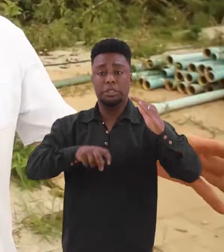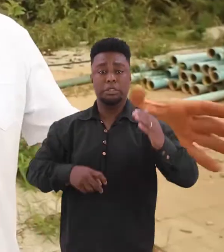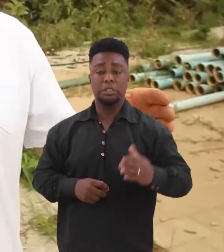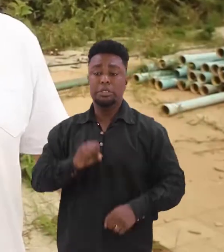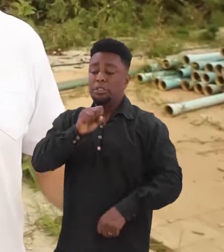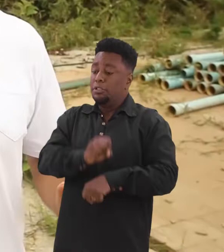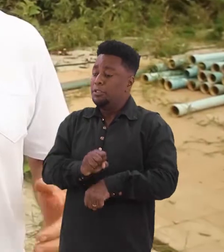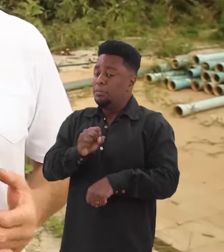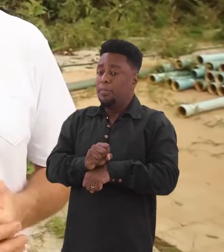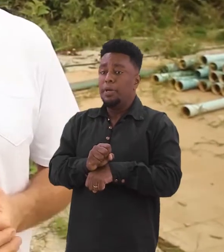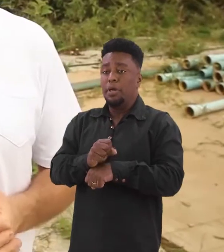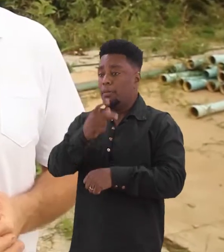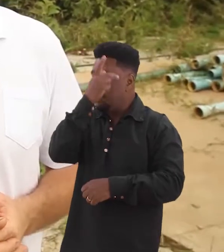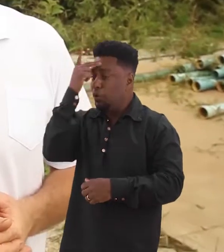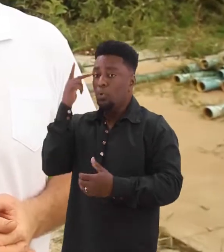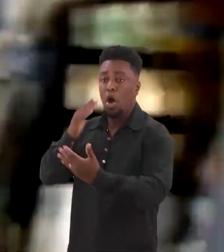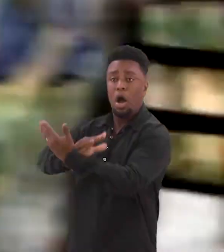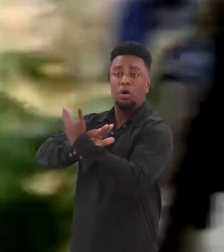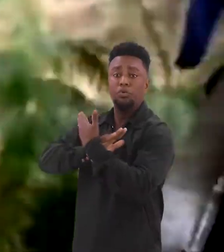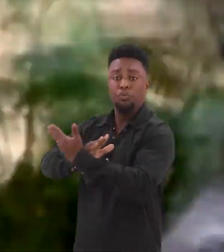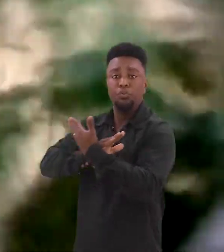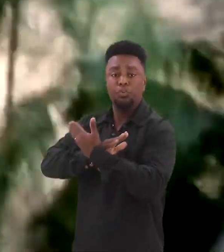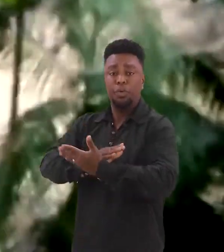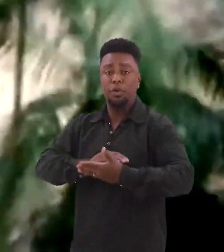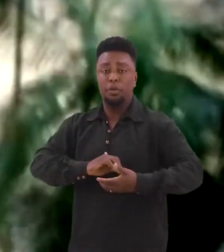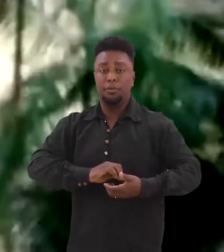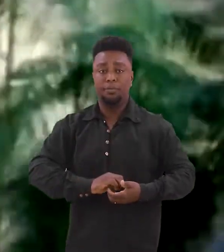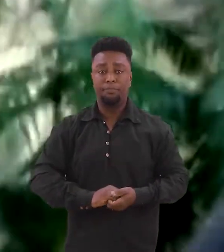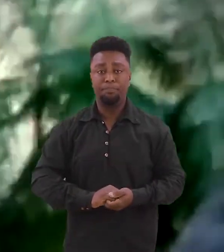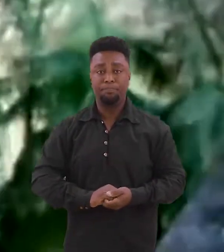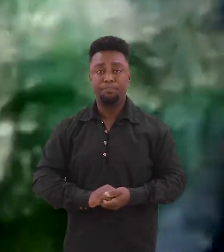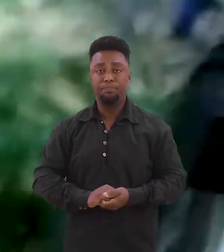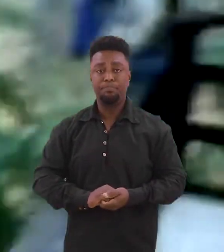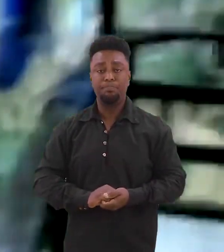E aqui nós esperamos o socorro chegar de barco.